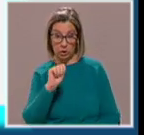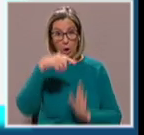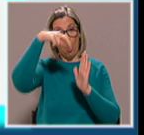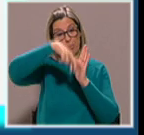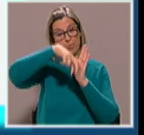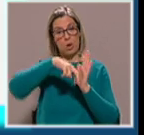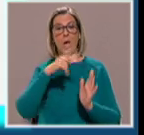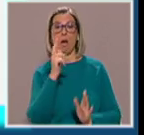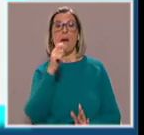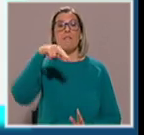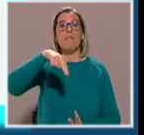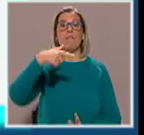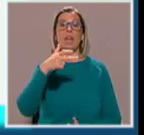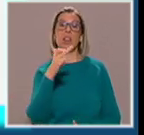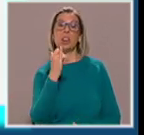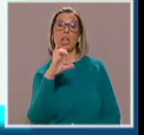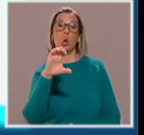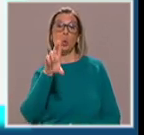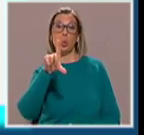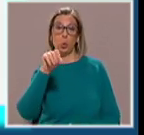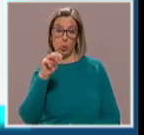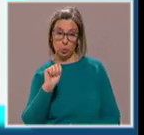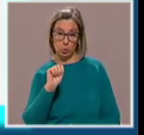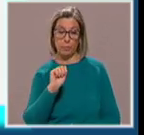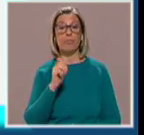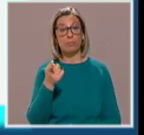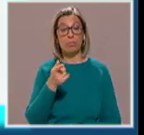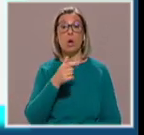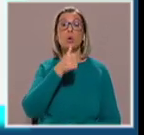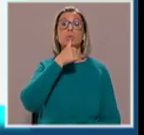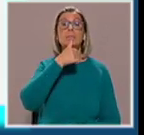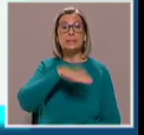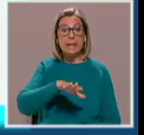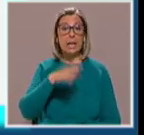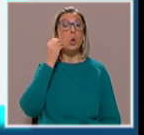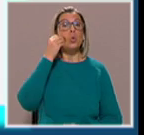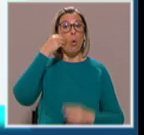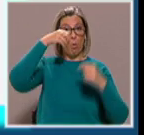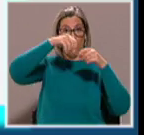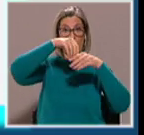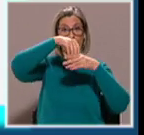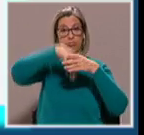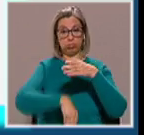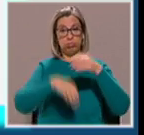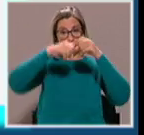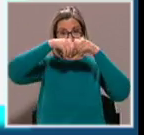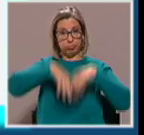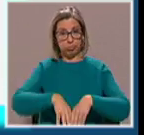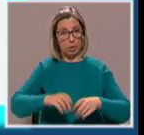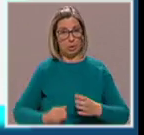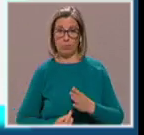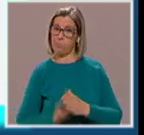O fluxo unidirecional do sangue no coração é assegurado por válvulas. Elas